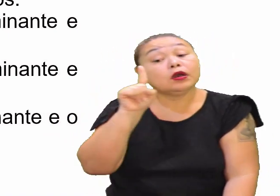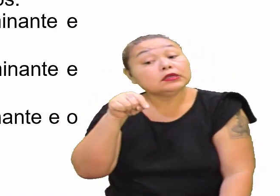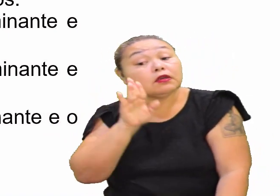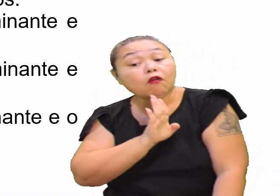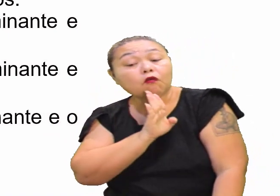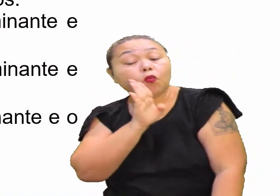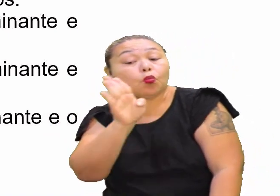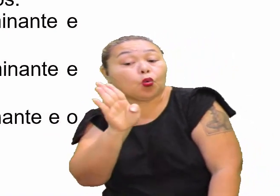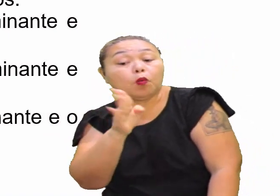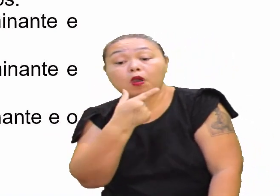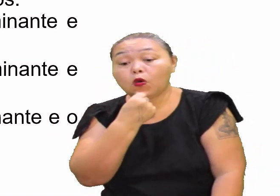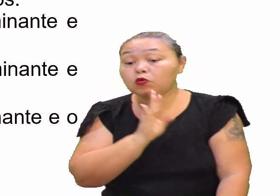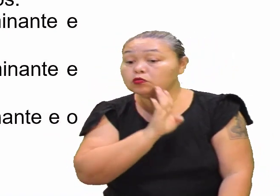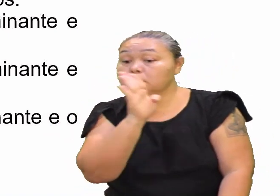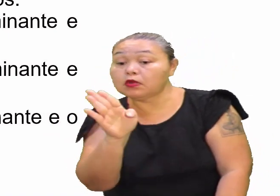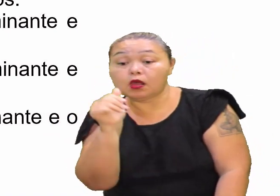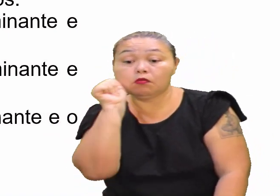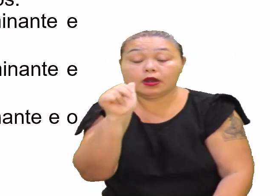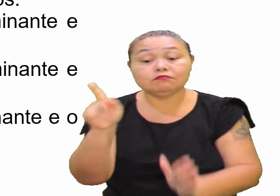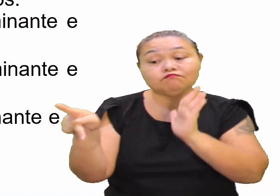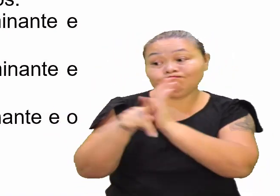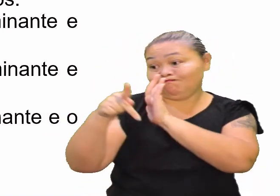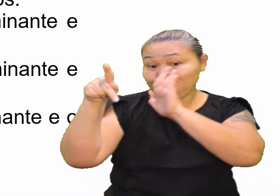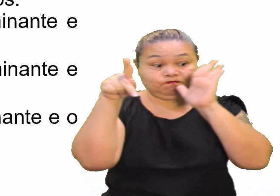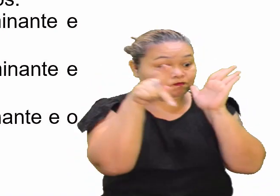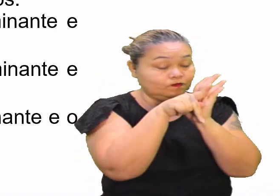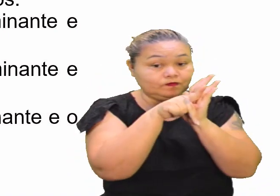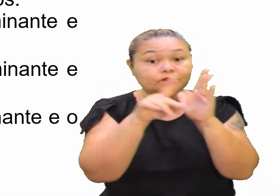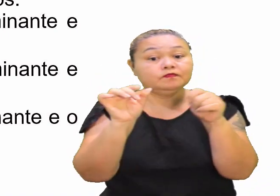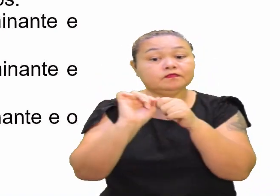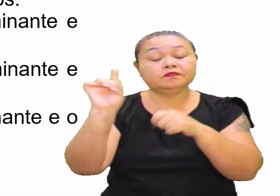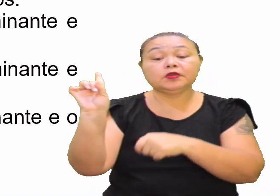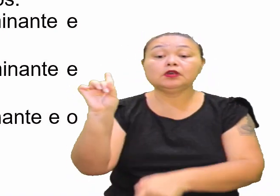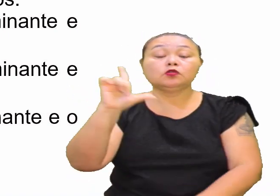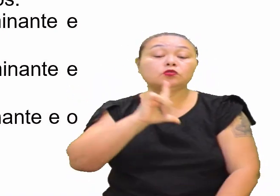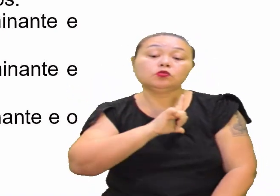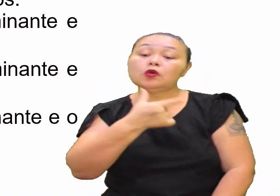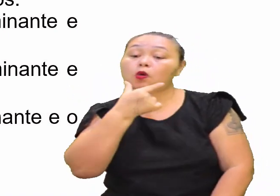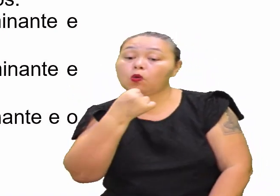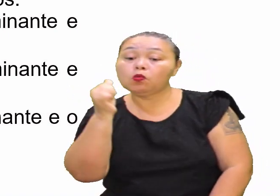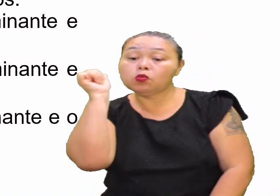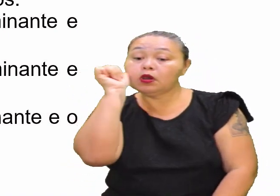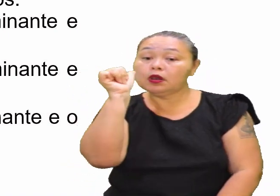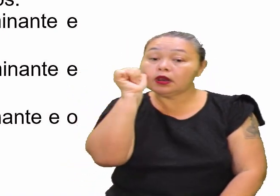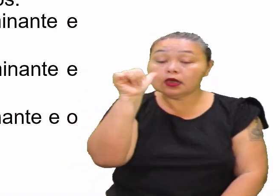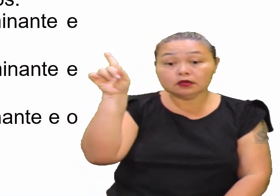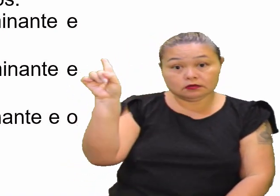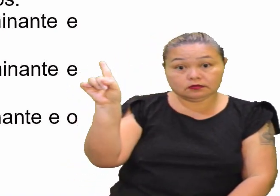2 e 3.